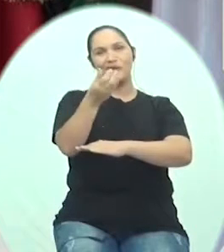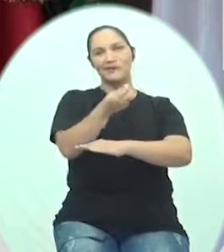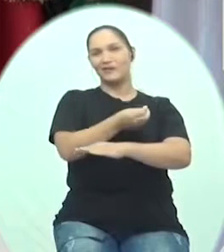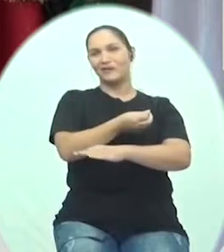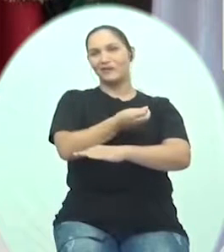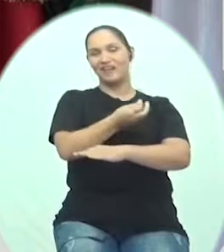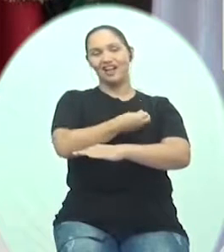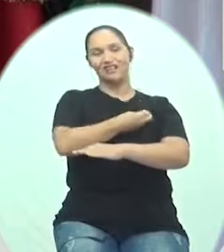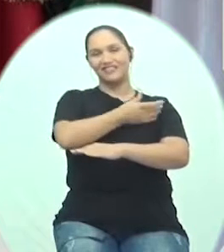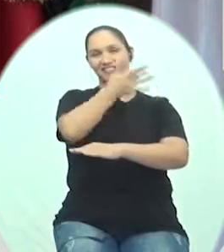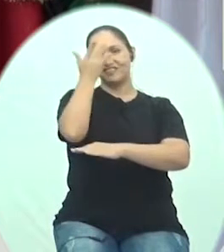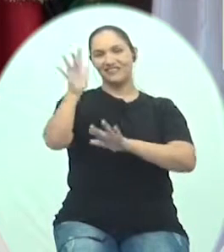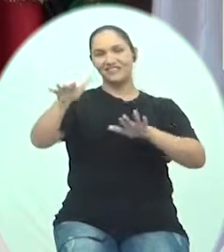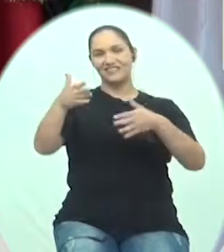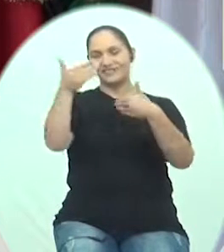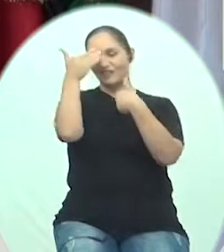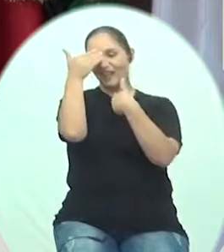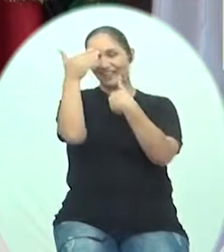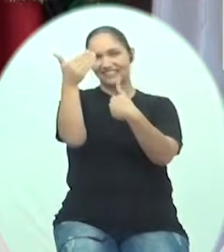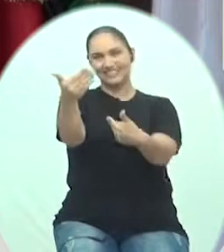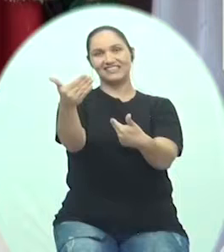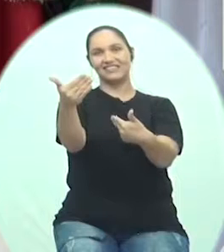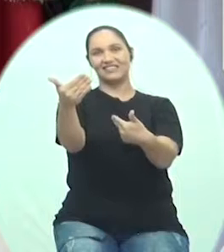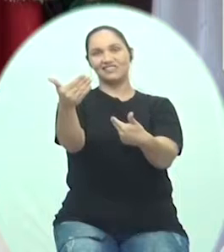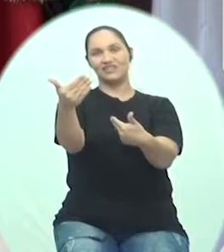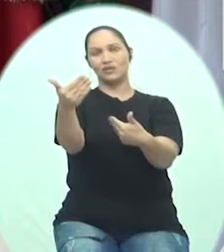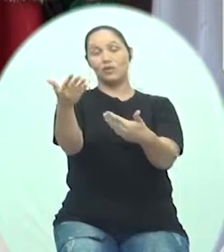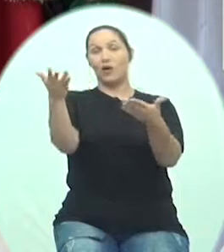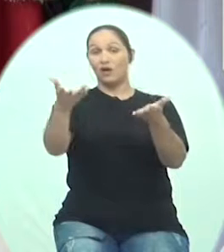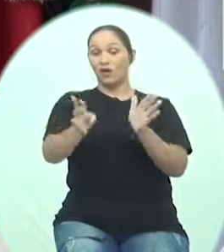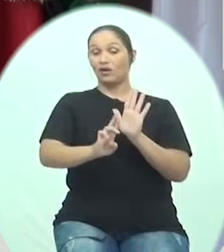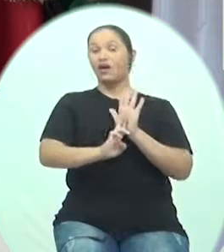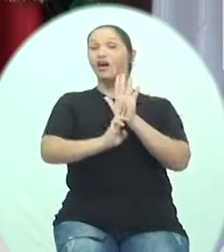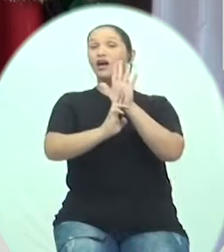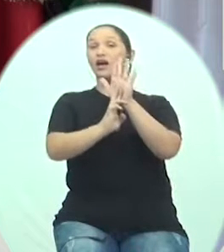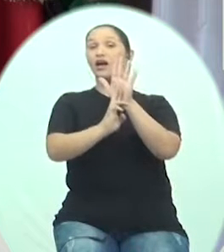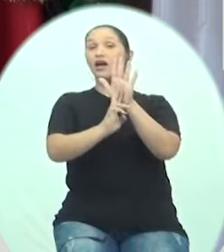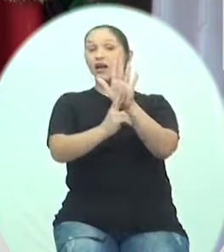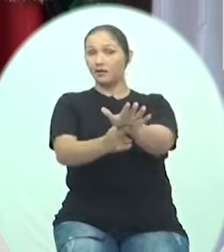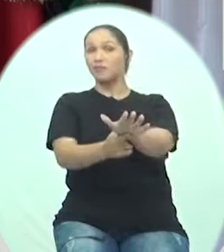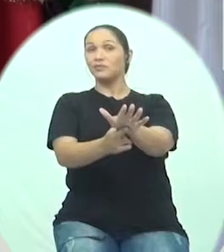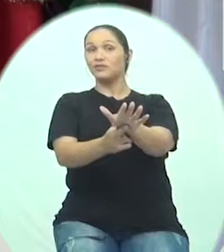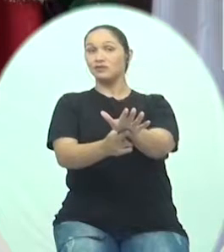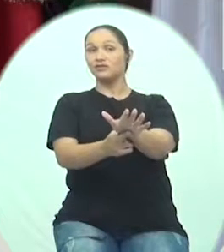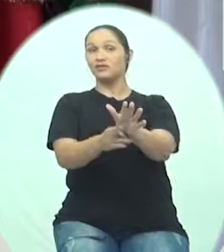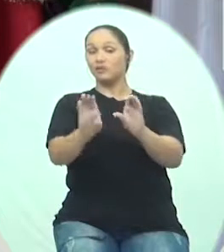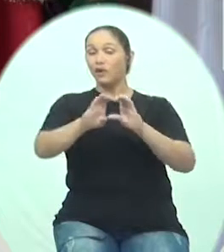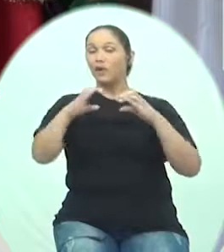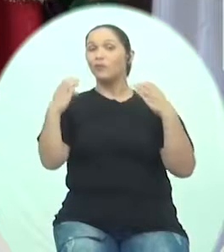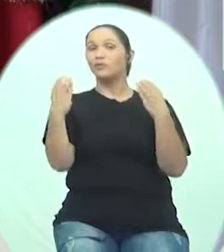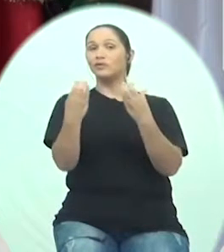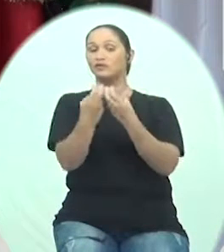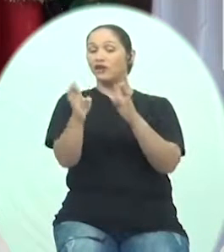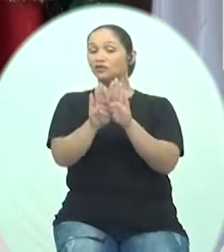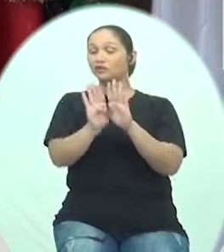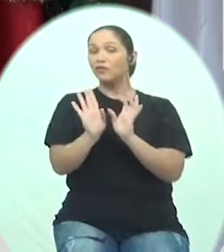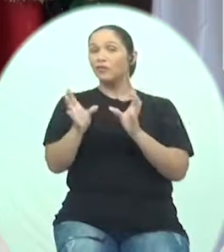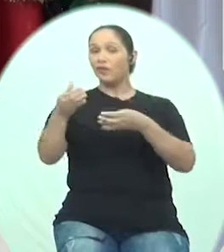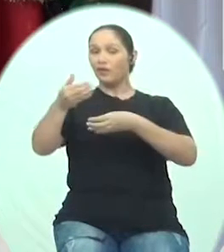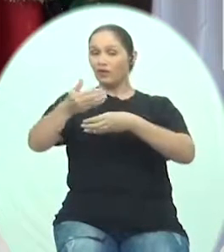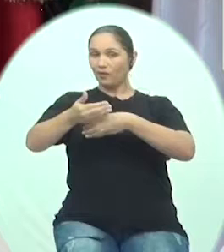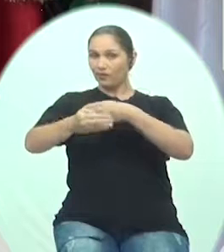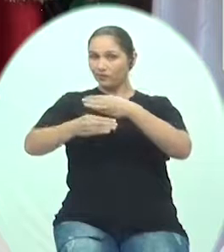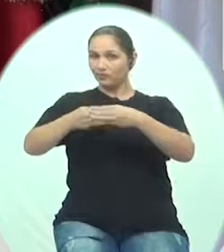antemão quer agradecer em nome daquela comunidade em nome da comissão de obra nós queremos agradecer ao Gustavo